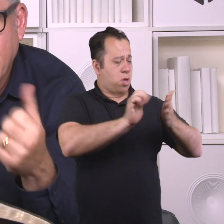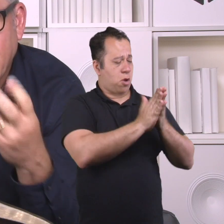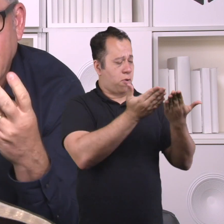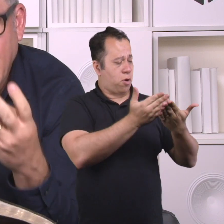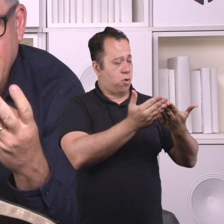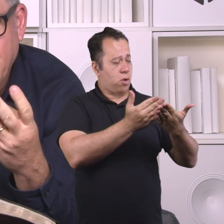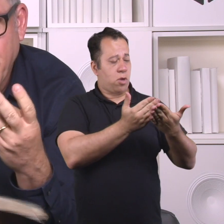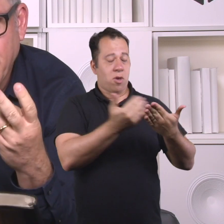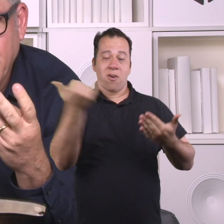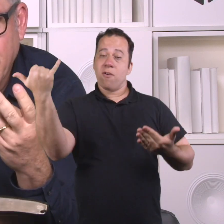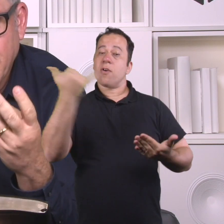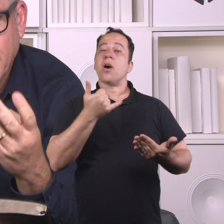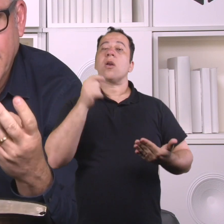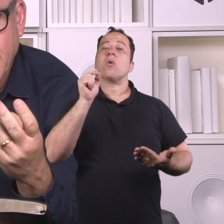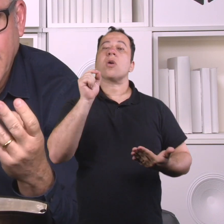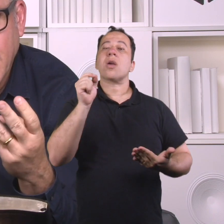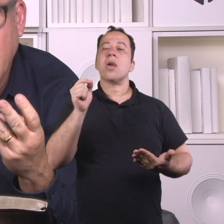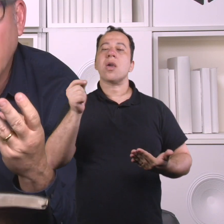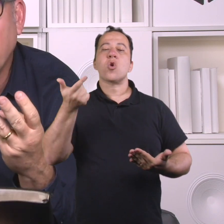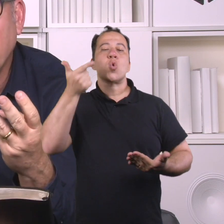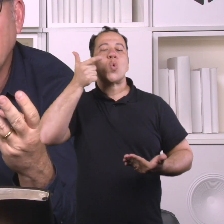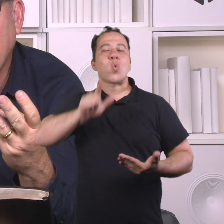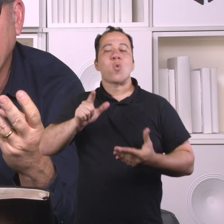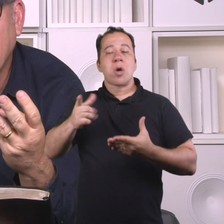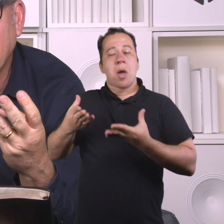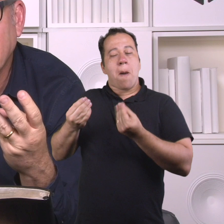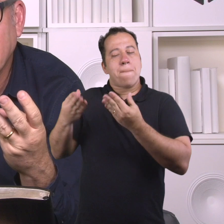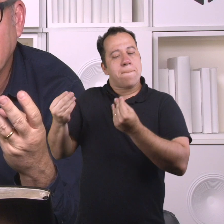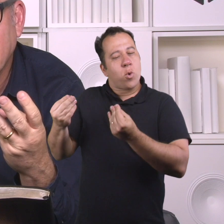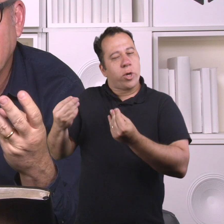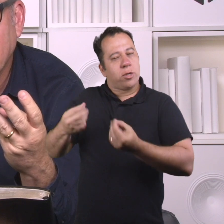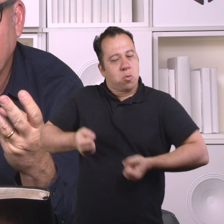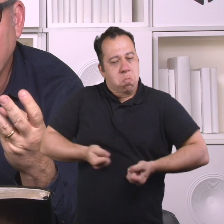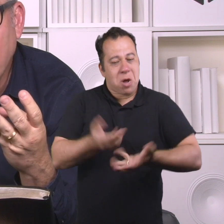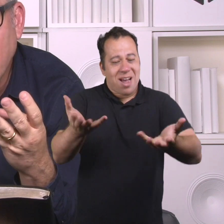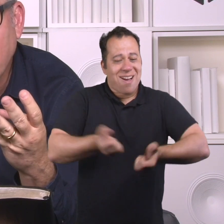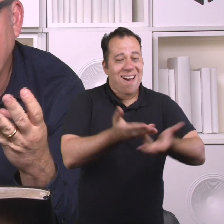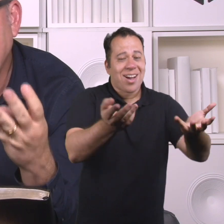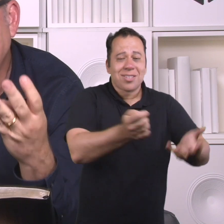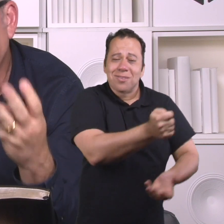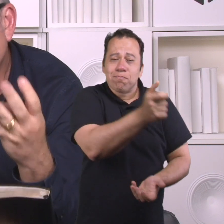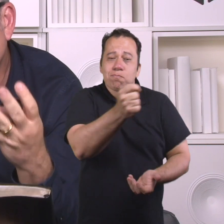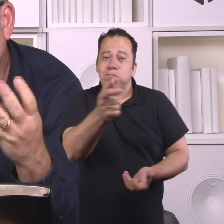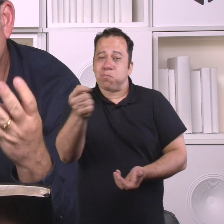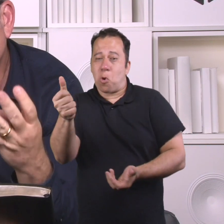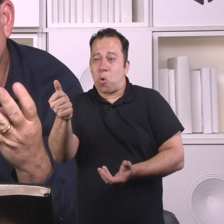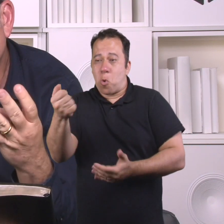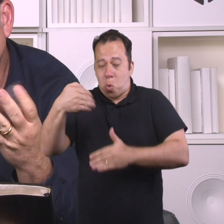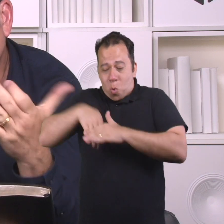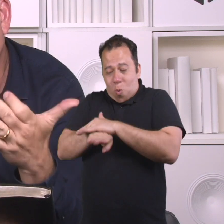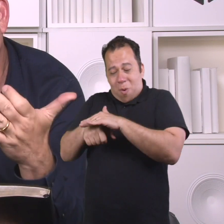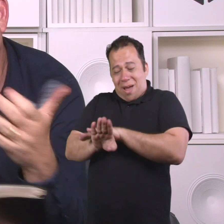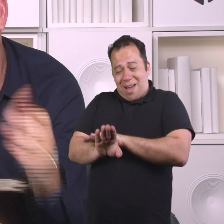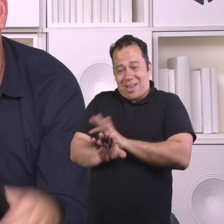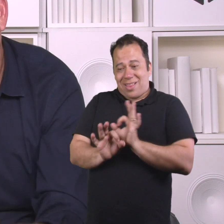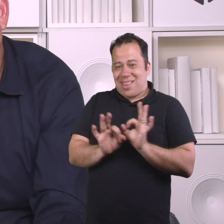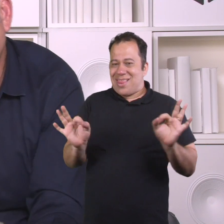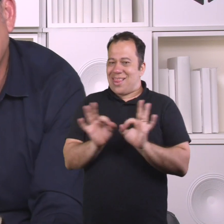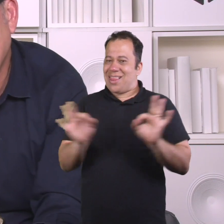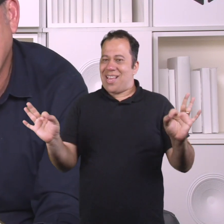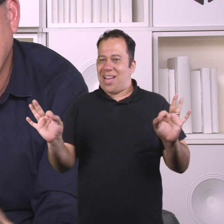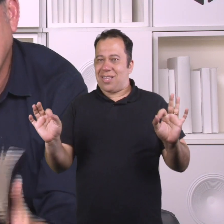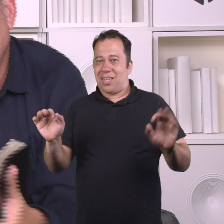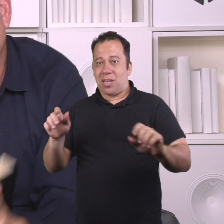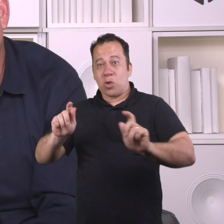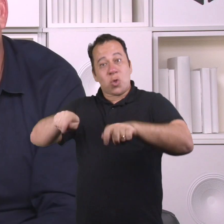muito, gaste pouco, não acumule nada, doe generosamente e durma em